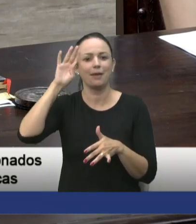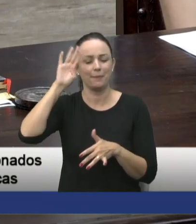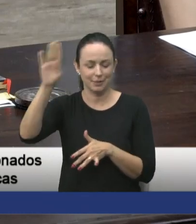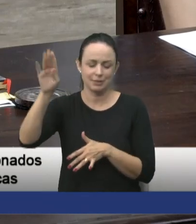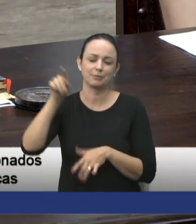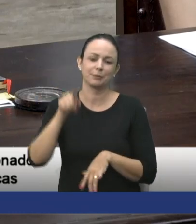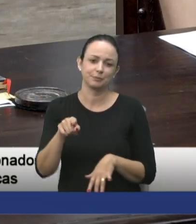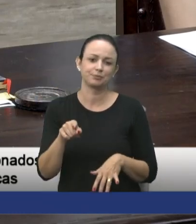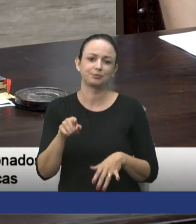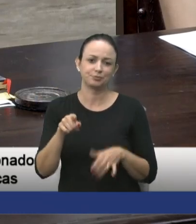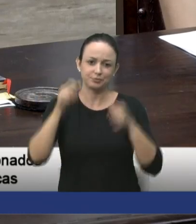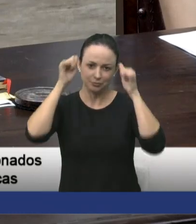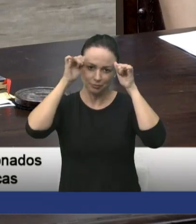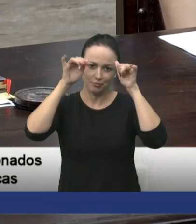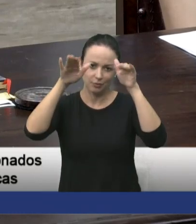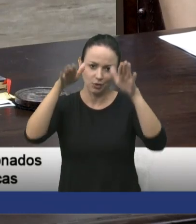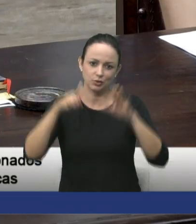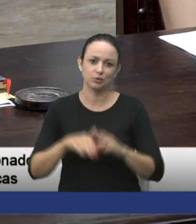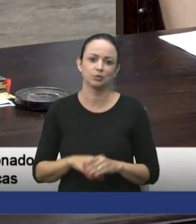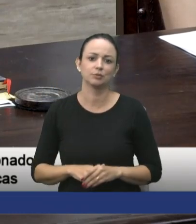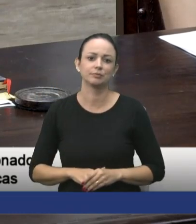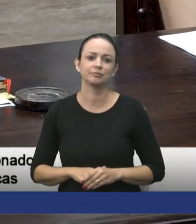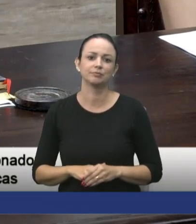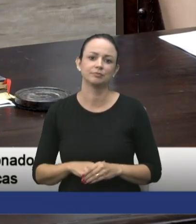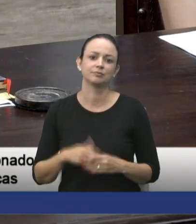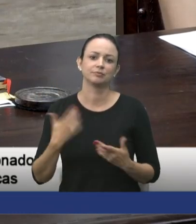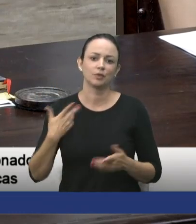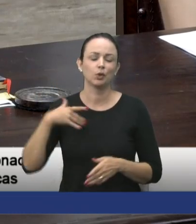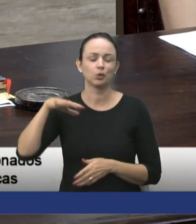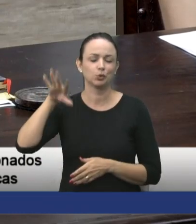causa do autismo. Então, eu escuto isso